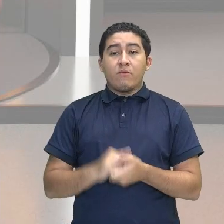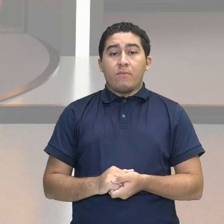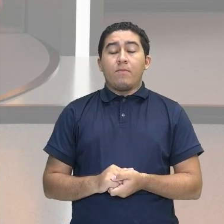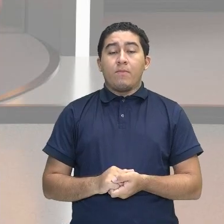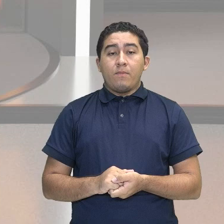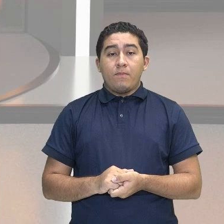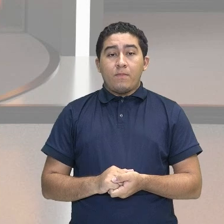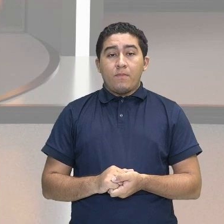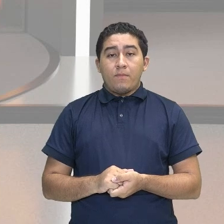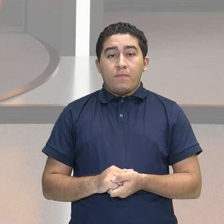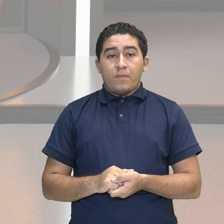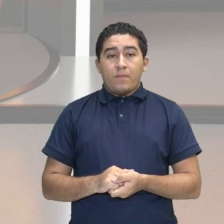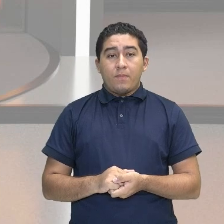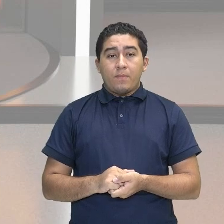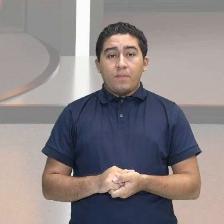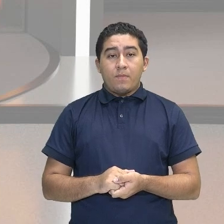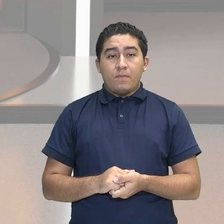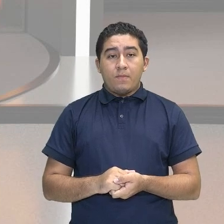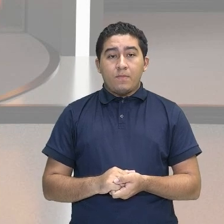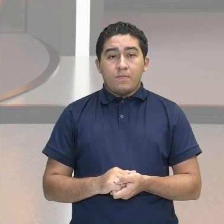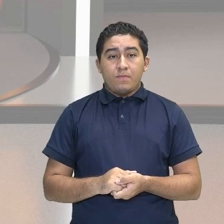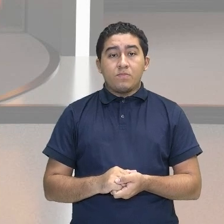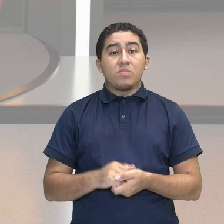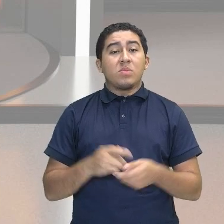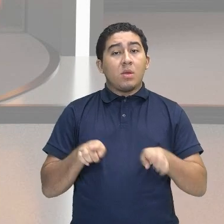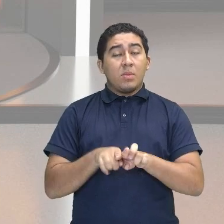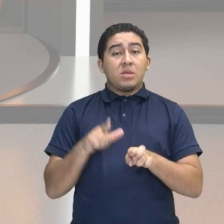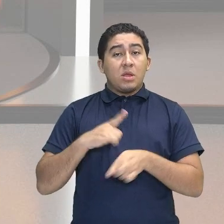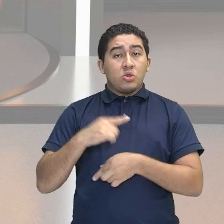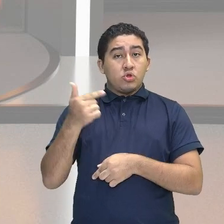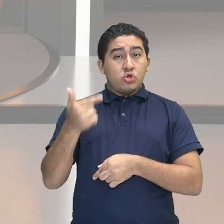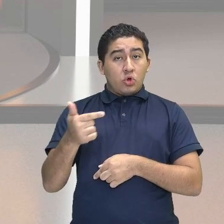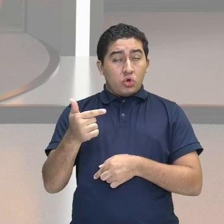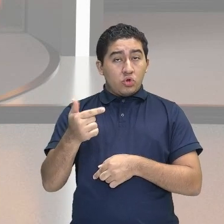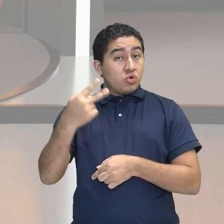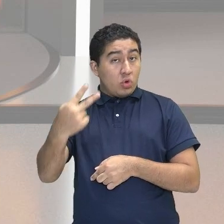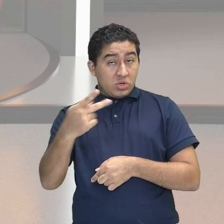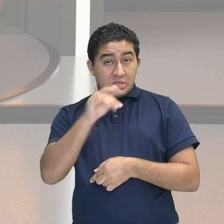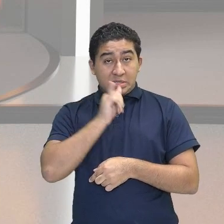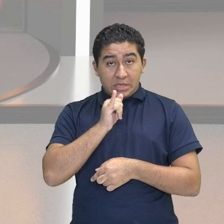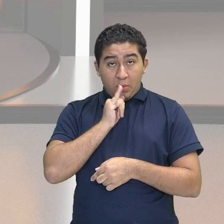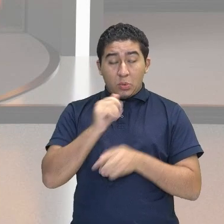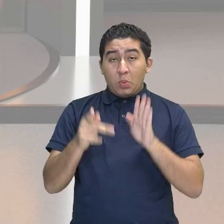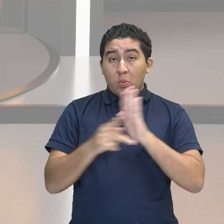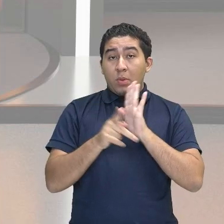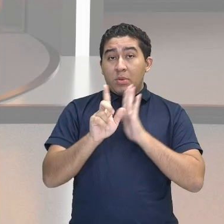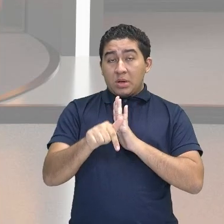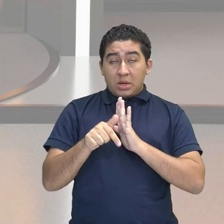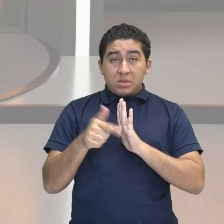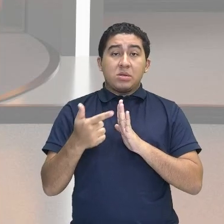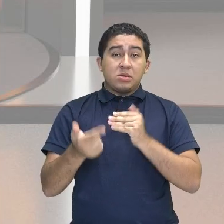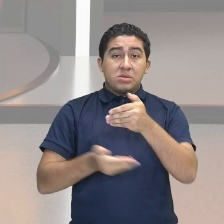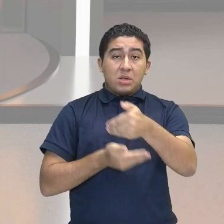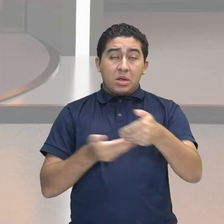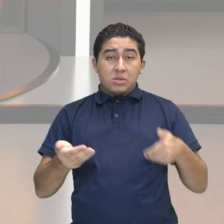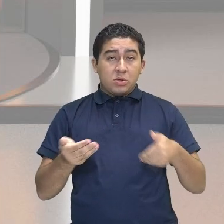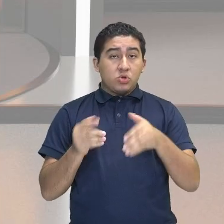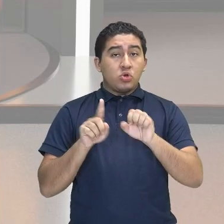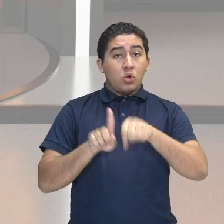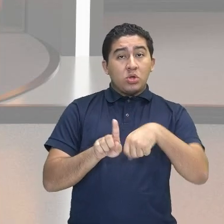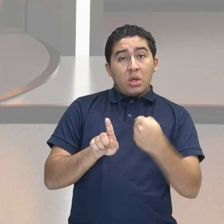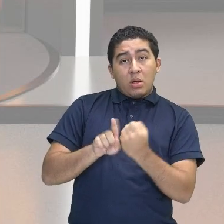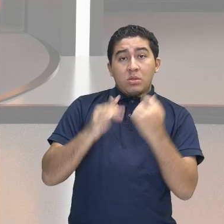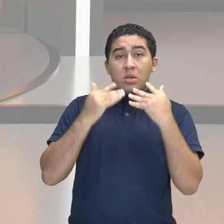paisagem. Eu coloquei 2 exemplos, né, desse resultado, dessa interação social da natureza com